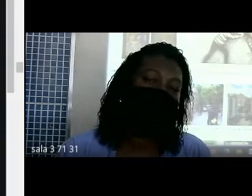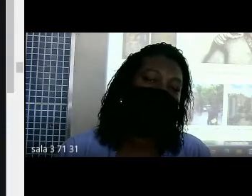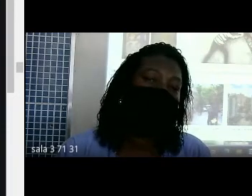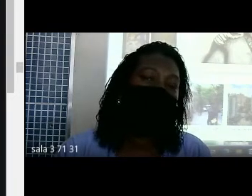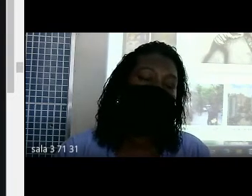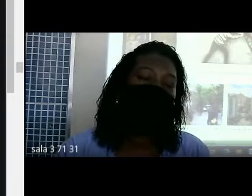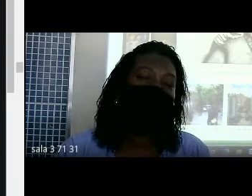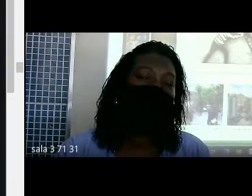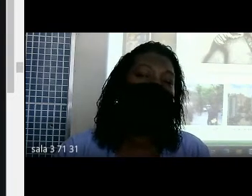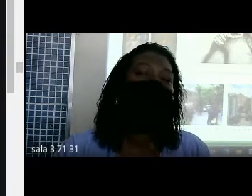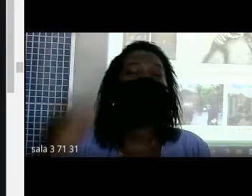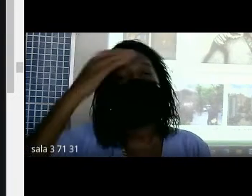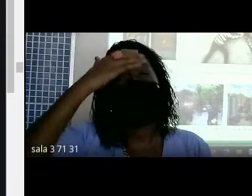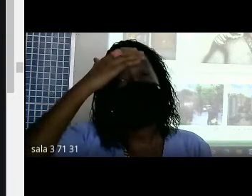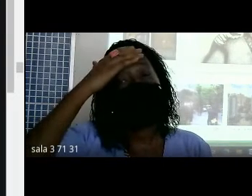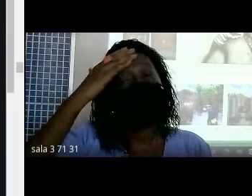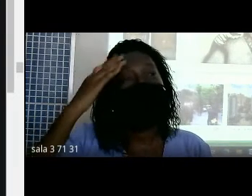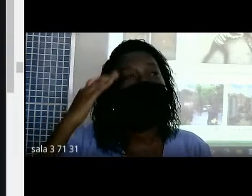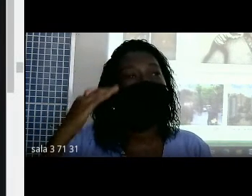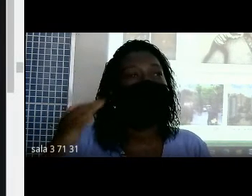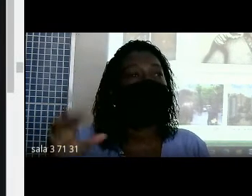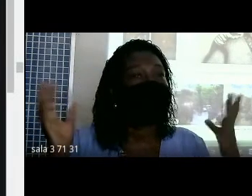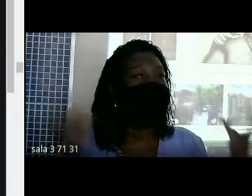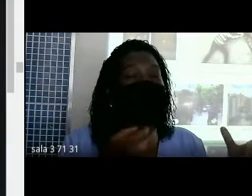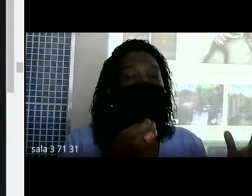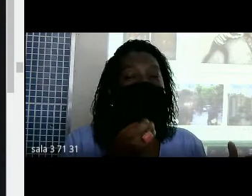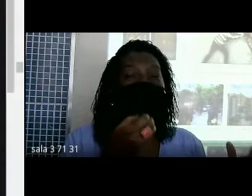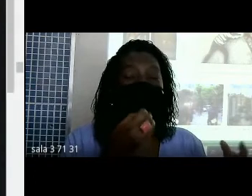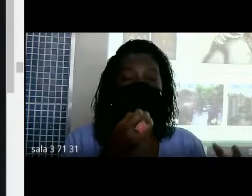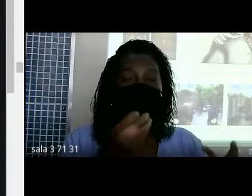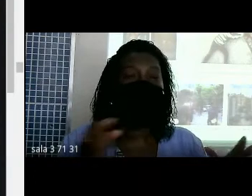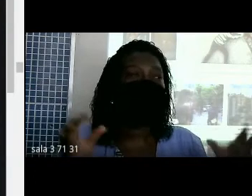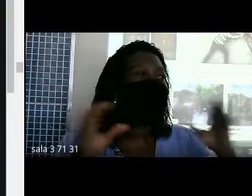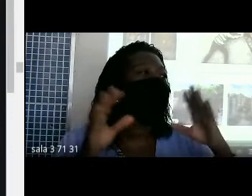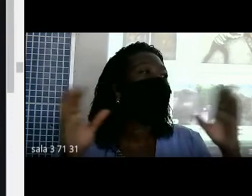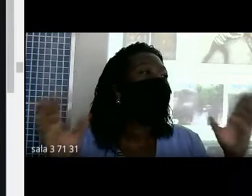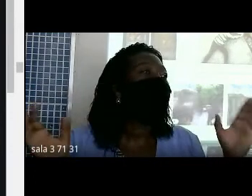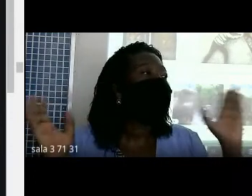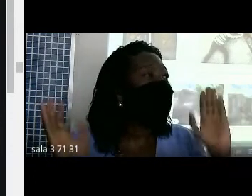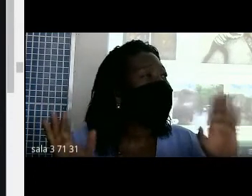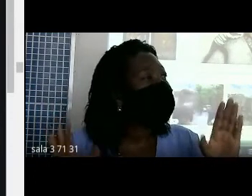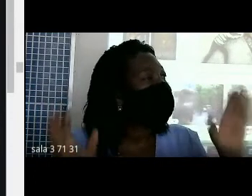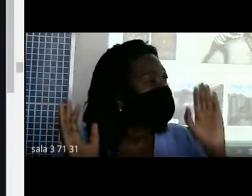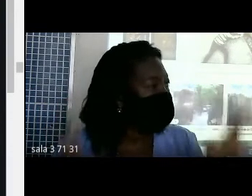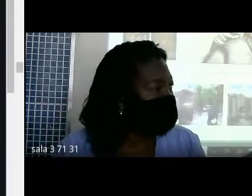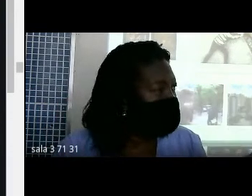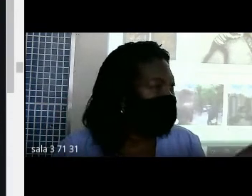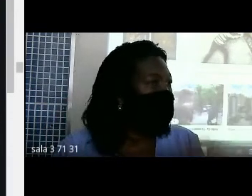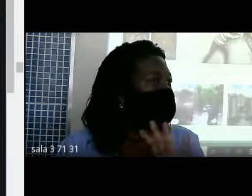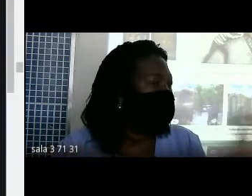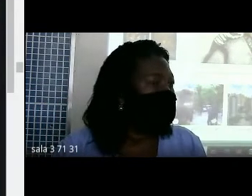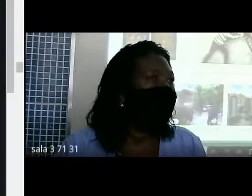né, no país dele, que as pessoas são tão valorizadas que as pessoas, quando sabem que foi ele que